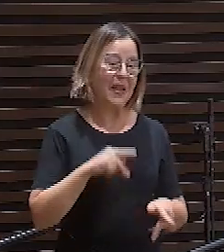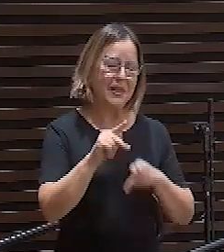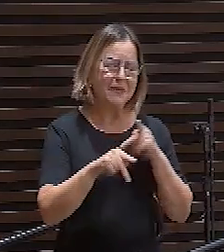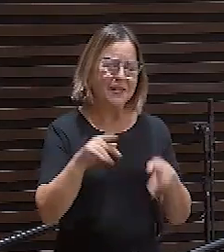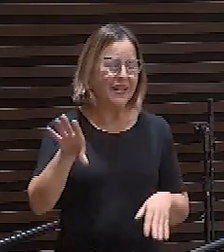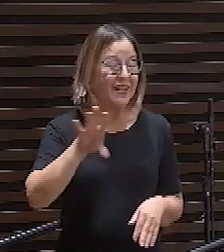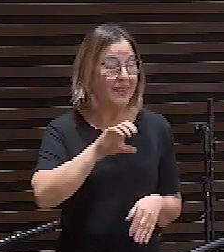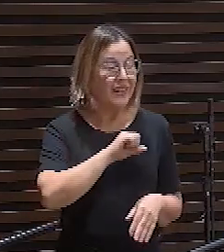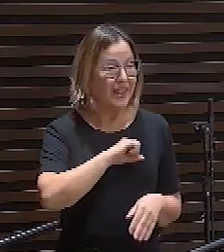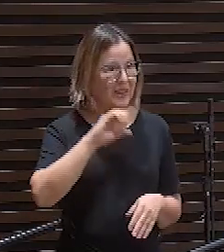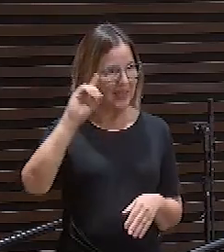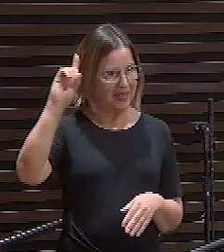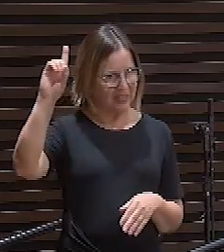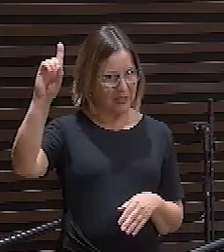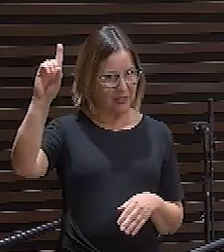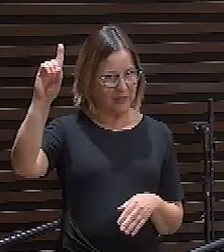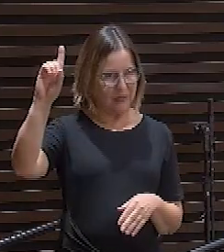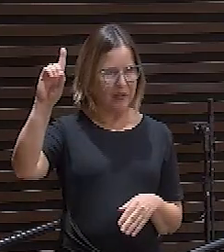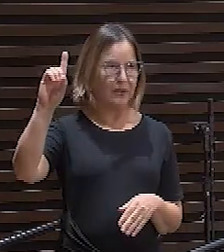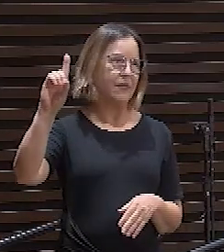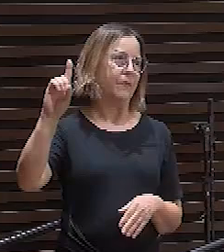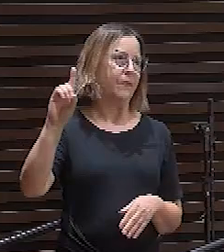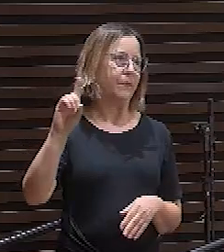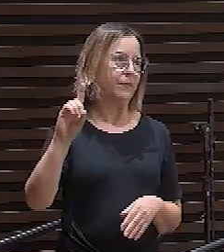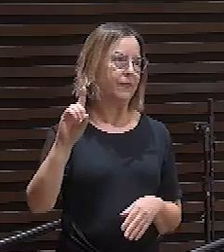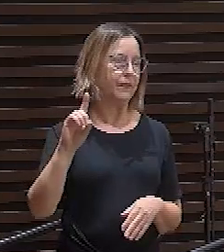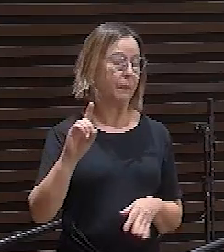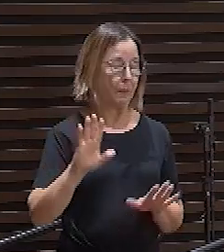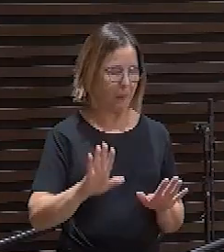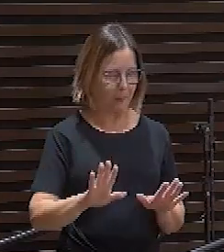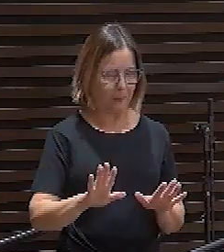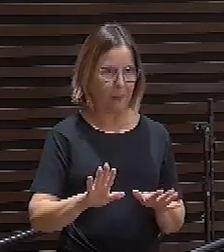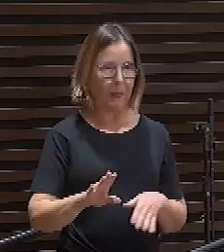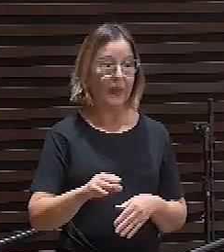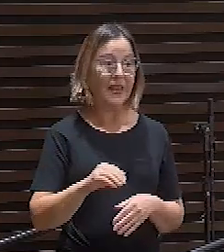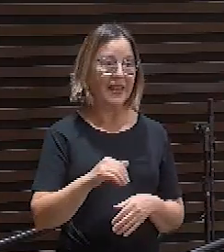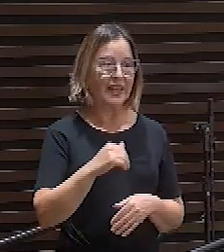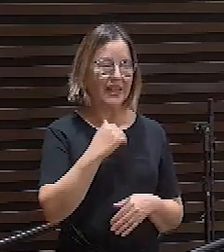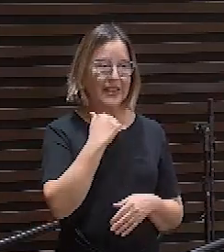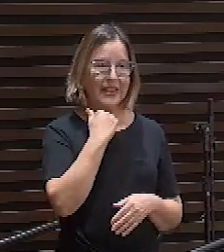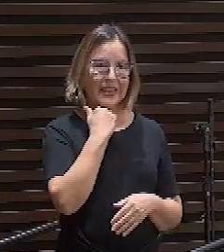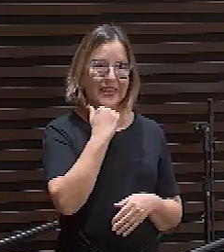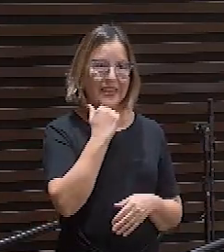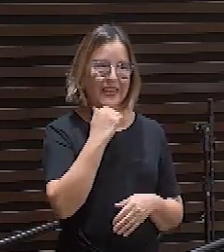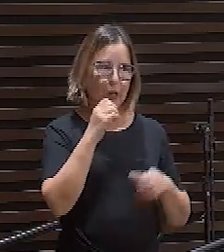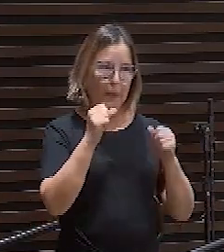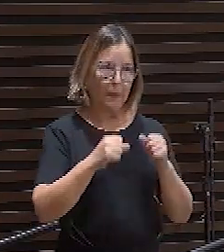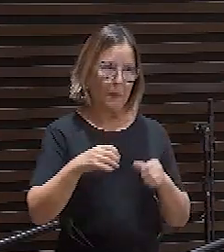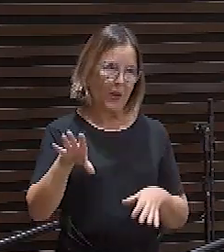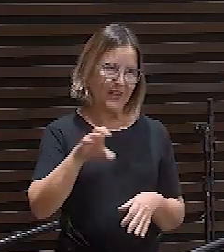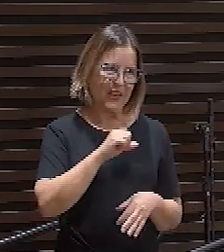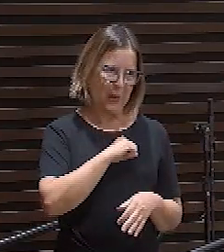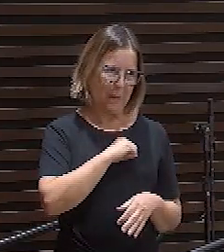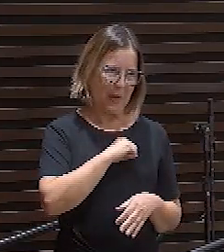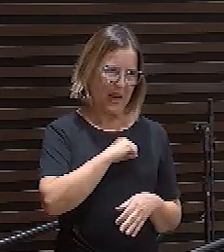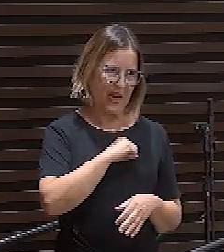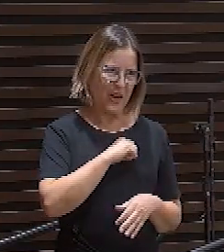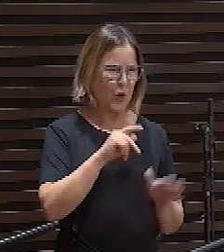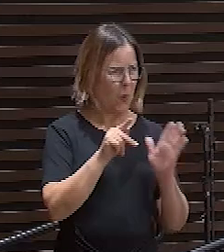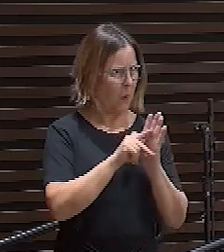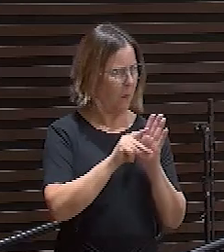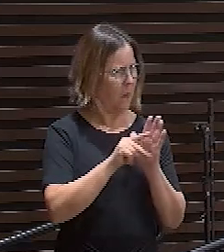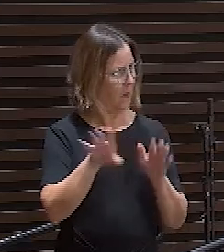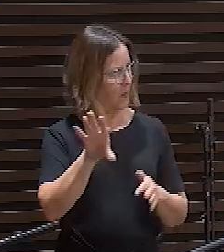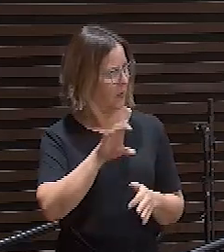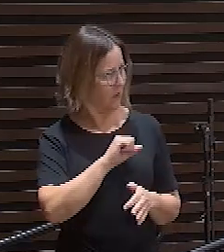amam a Deus, gente, ninguém pode amar com amor próprio. Ninguém pode amar